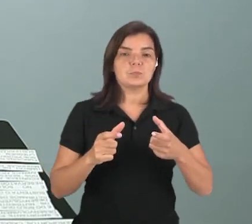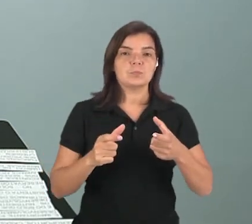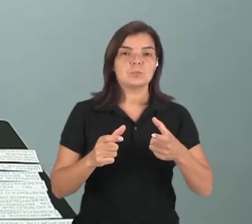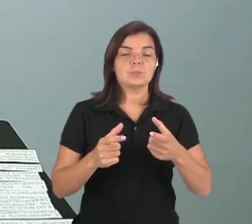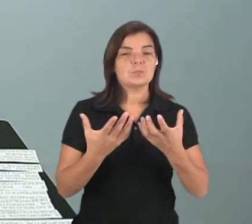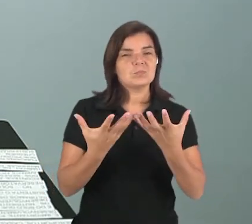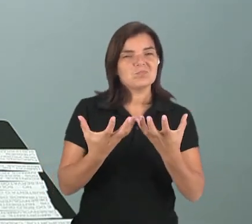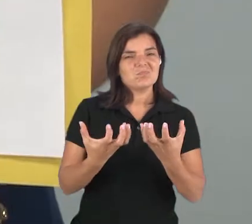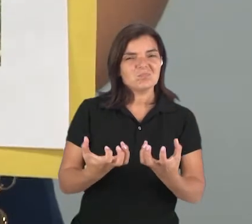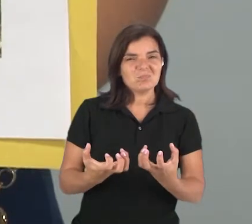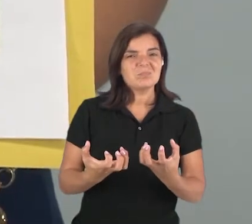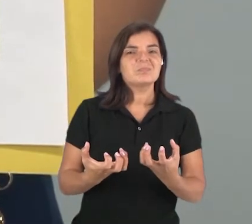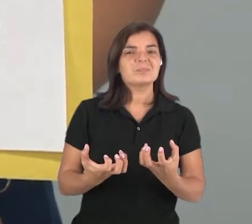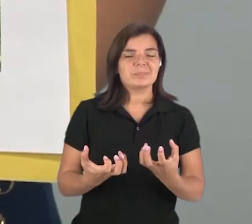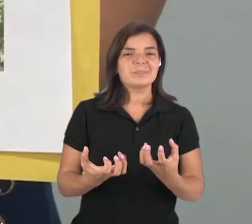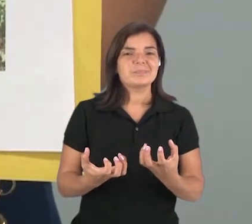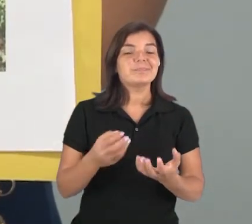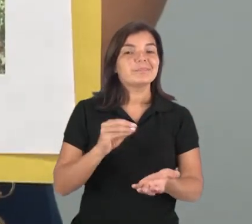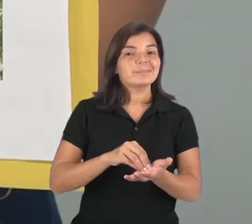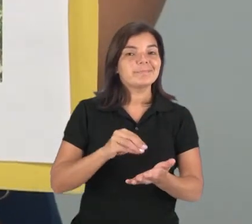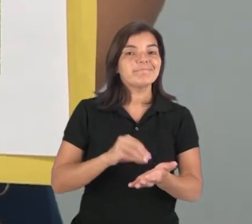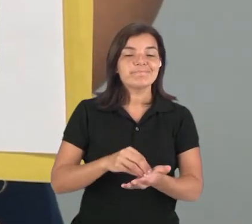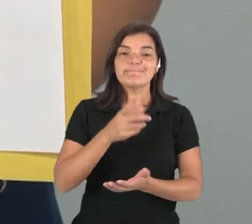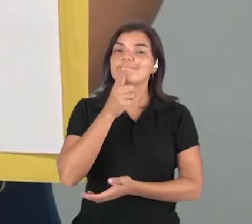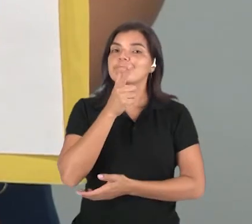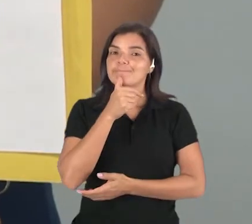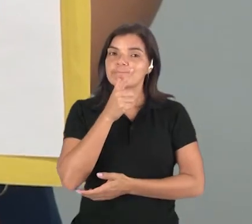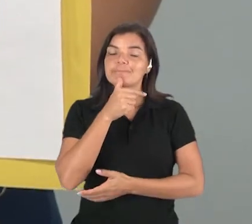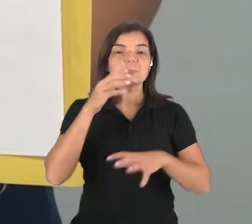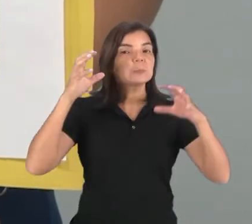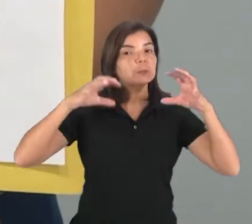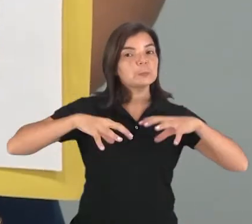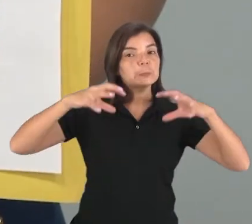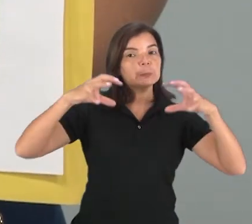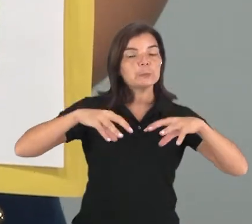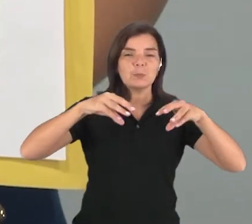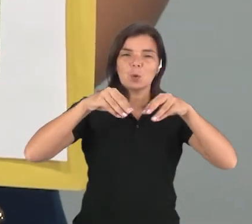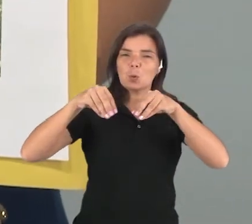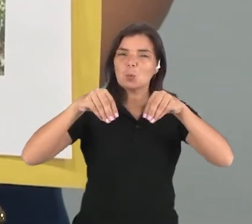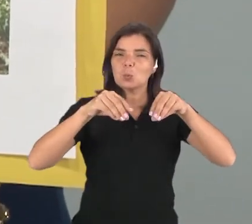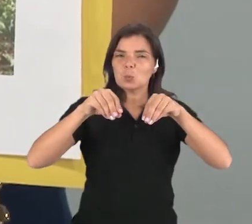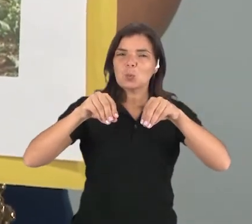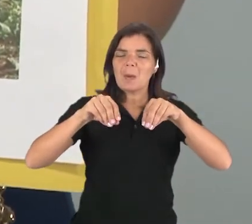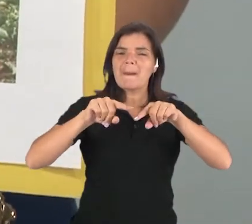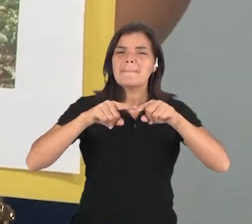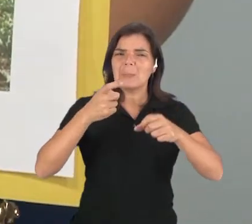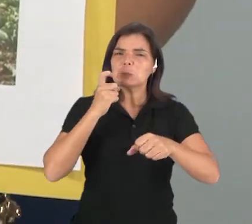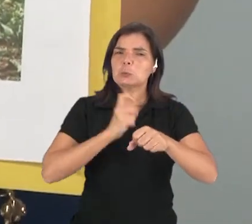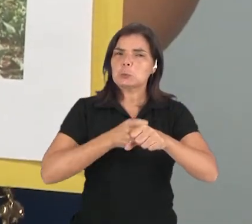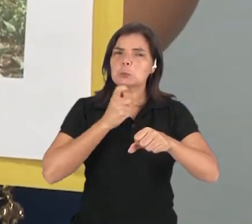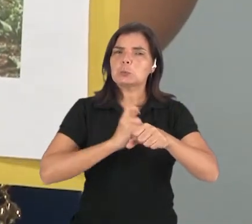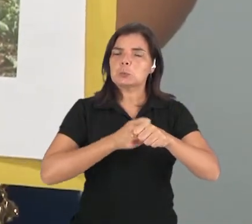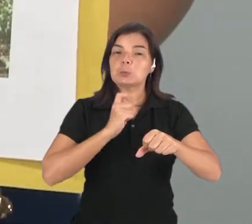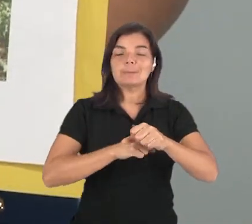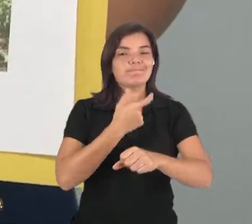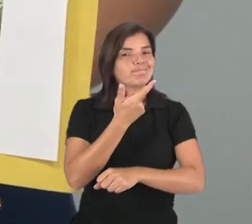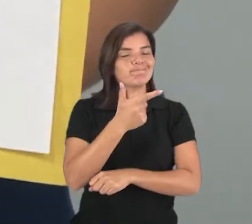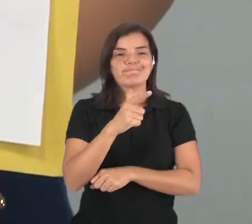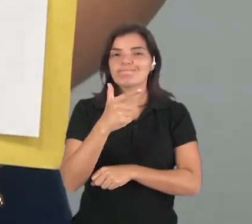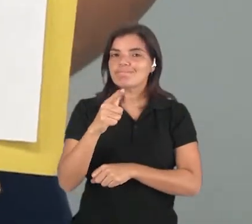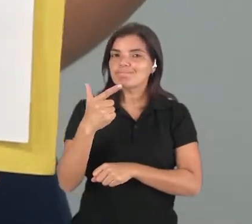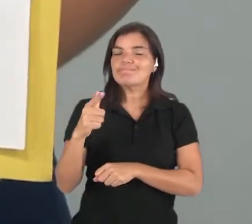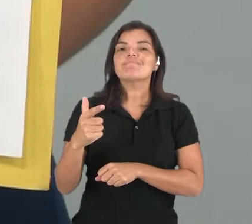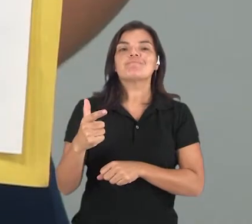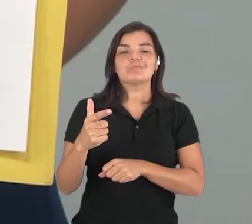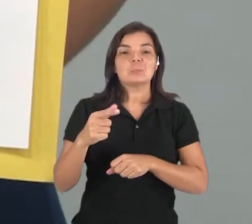mais seco, onde há escassez de água, de chuva, onde o solo é mais resistente, né? Não tem